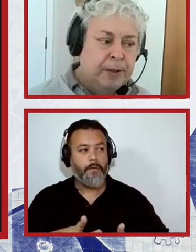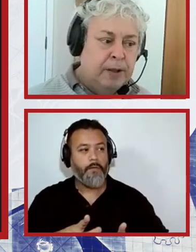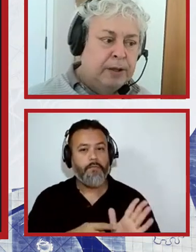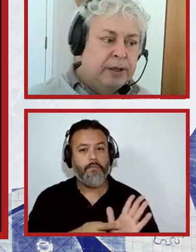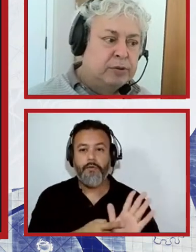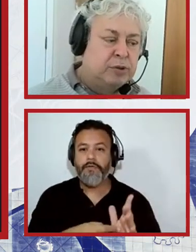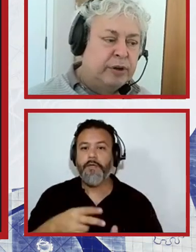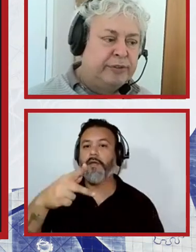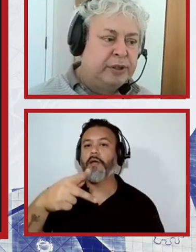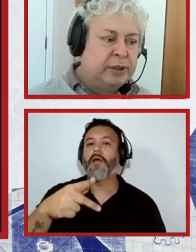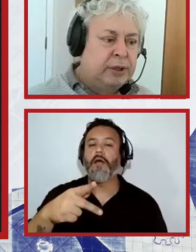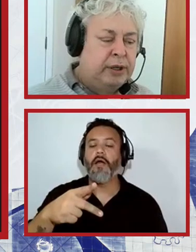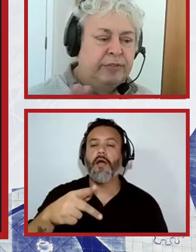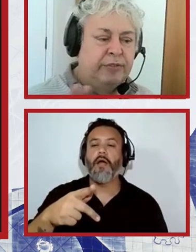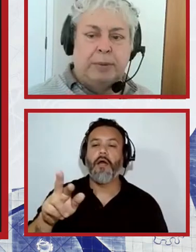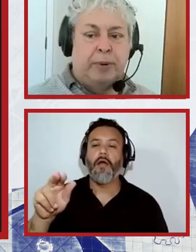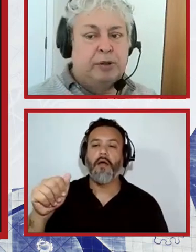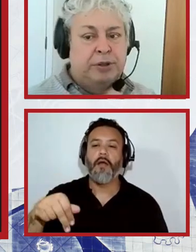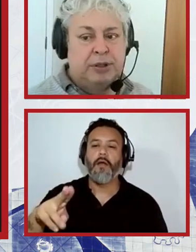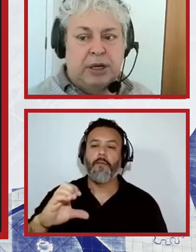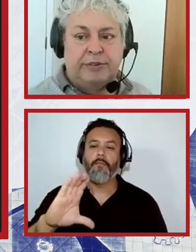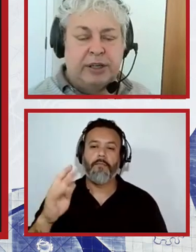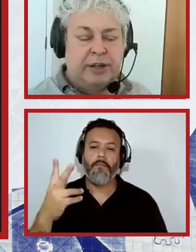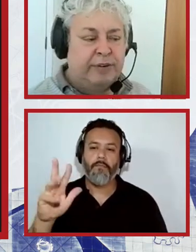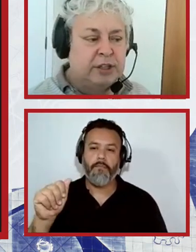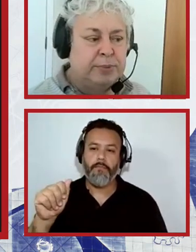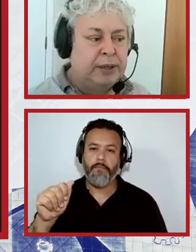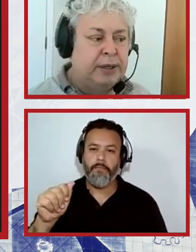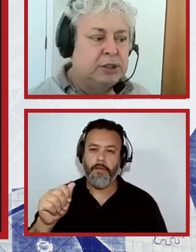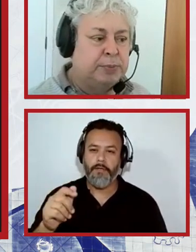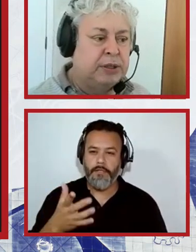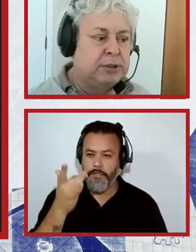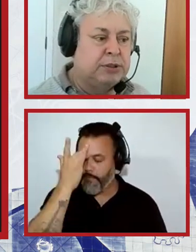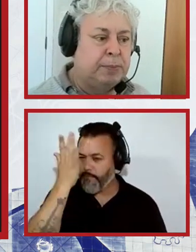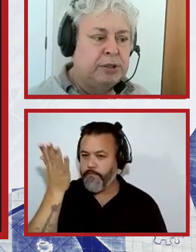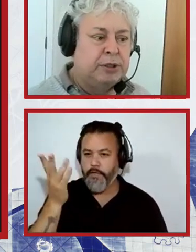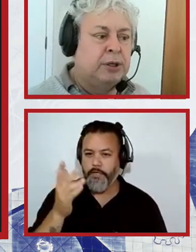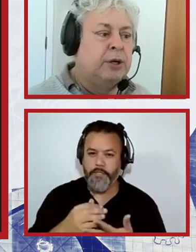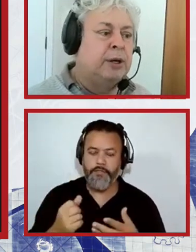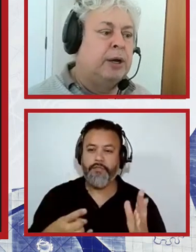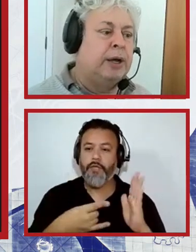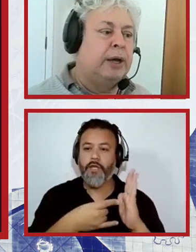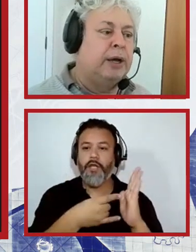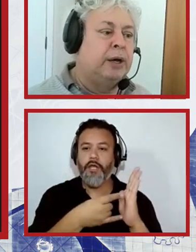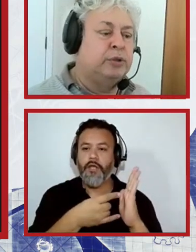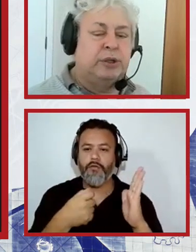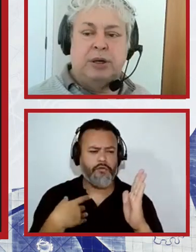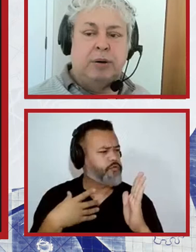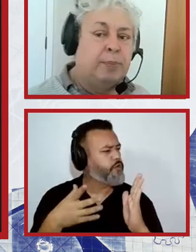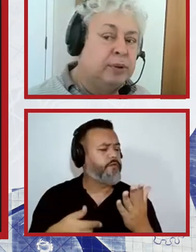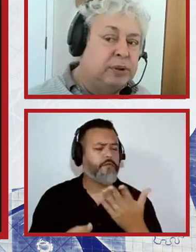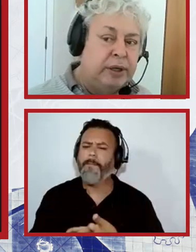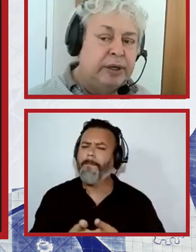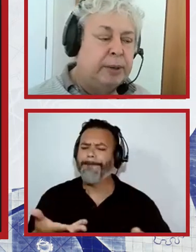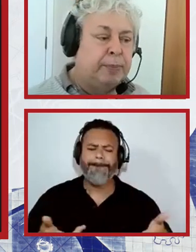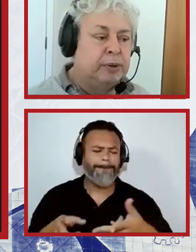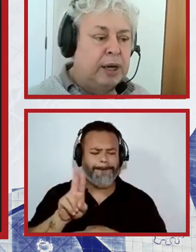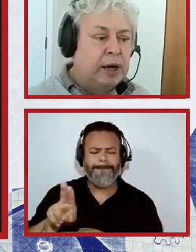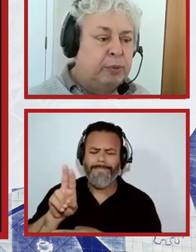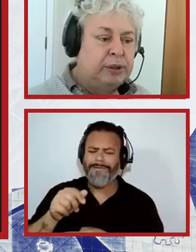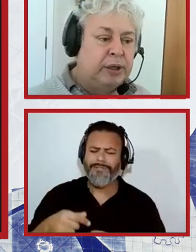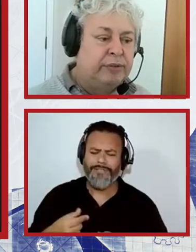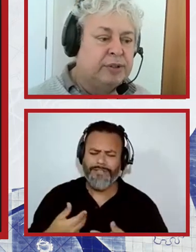Fácil, que é um software em que você pode utilizar de várias maneiras. Por exemplo, você pode utilizar uma